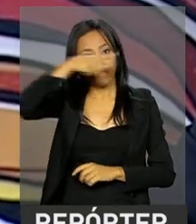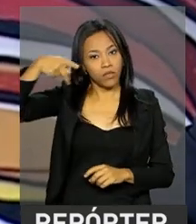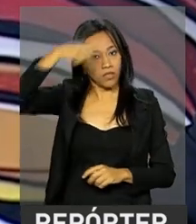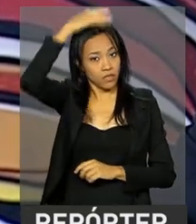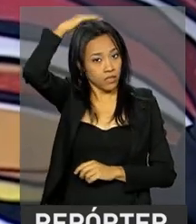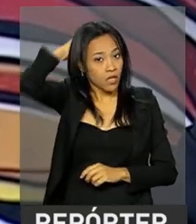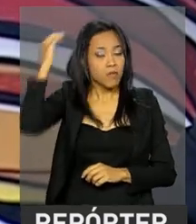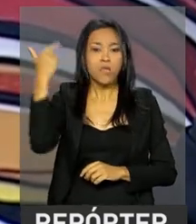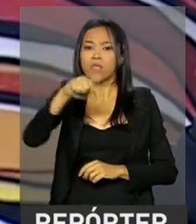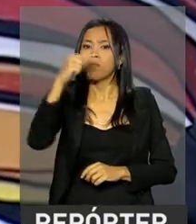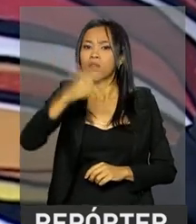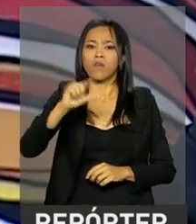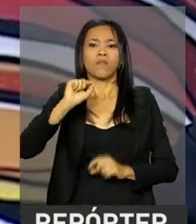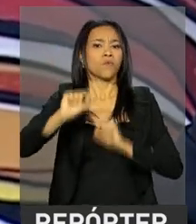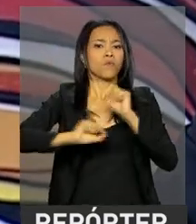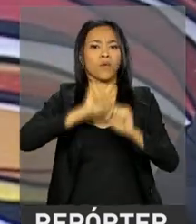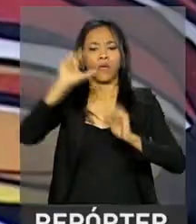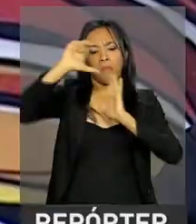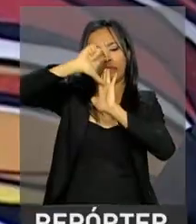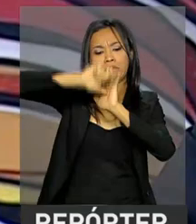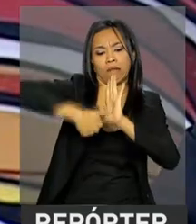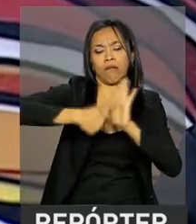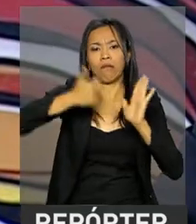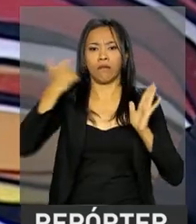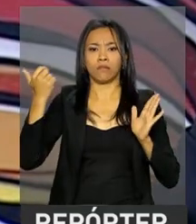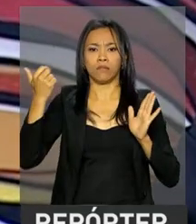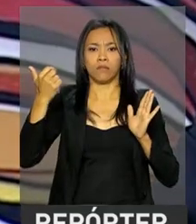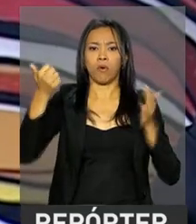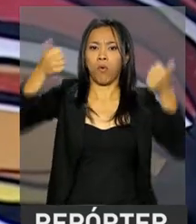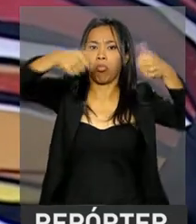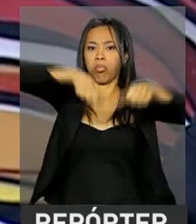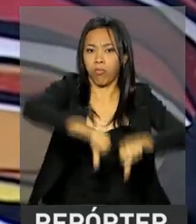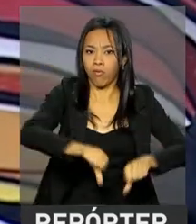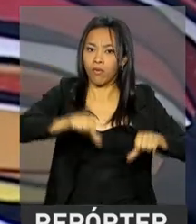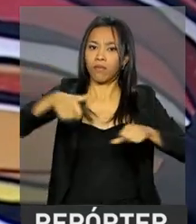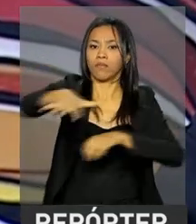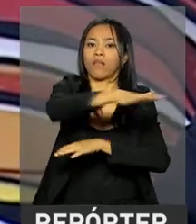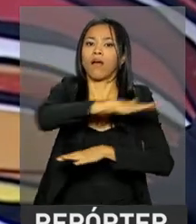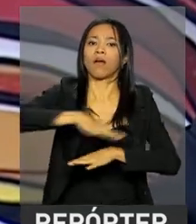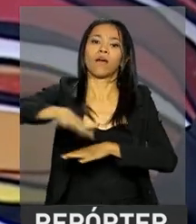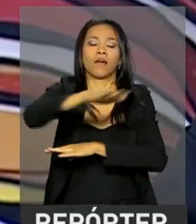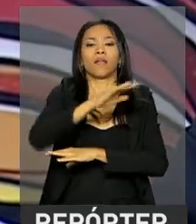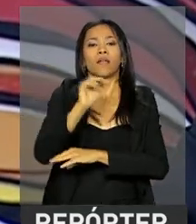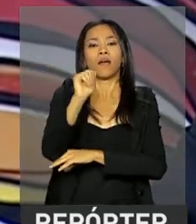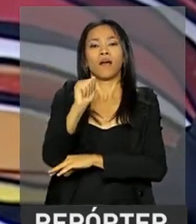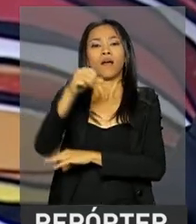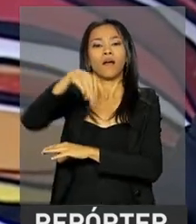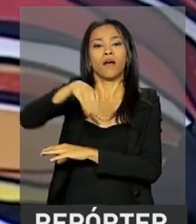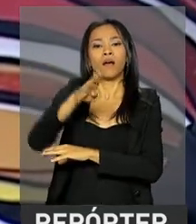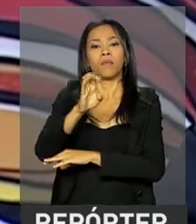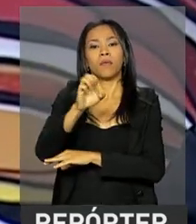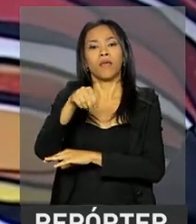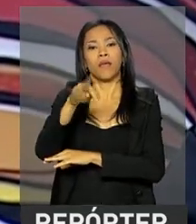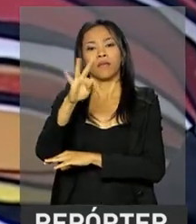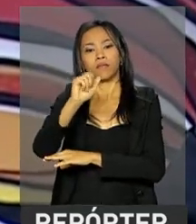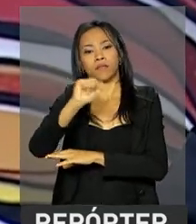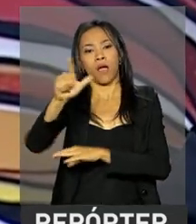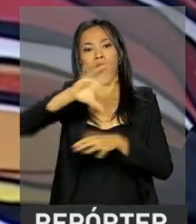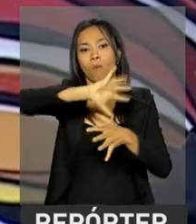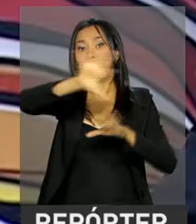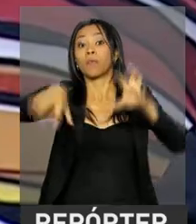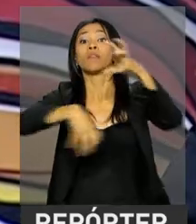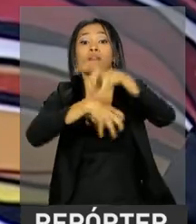houve um retrocesso na área ambiental não há um retrocesso no governo tema é sobre a nossa gestão no